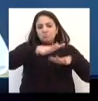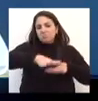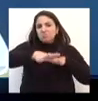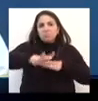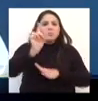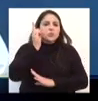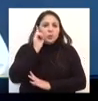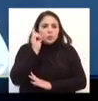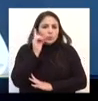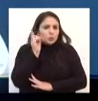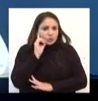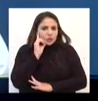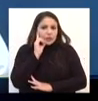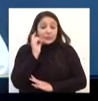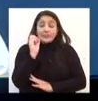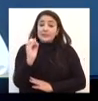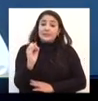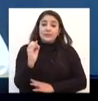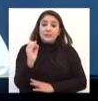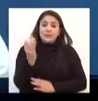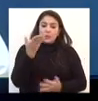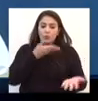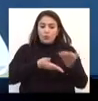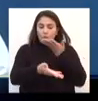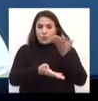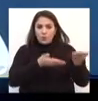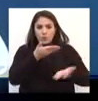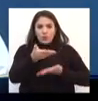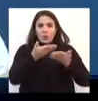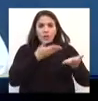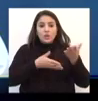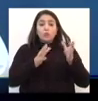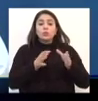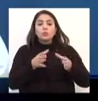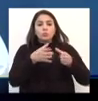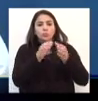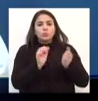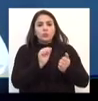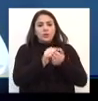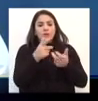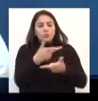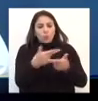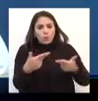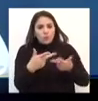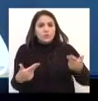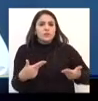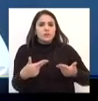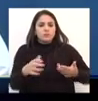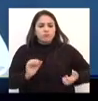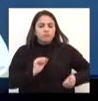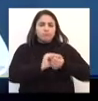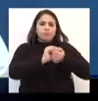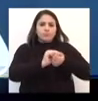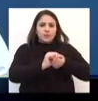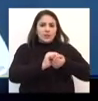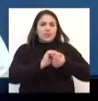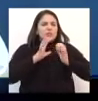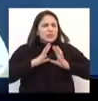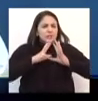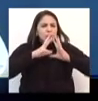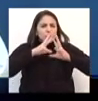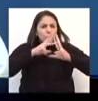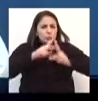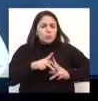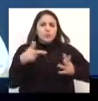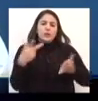manifestações diárias, se nós não nos envolvermos em demasia com os fatos, não nos apegarmos em demasia com aquilo que